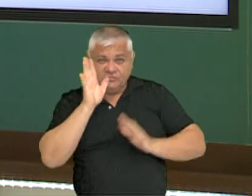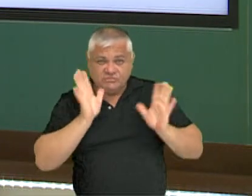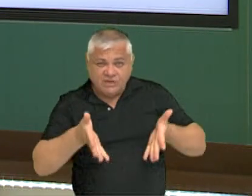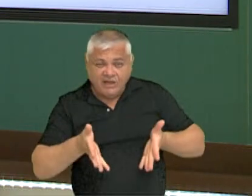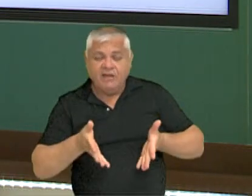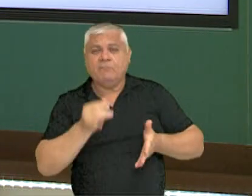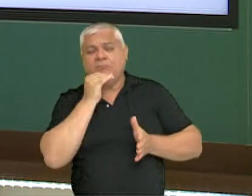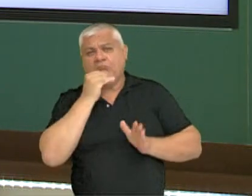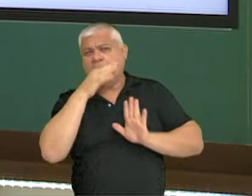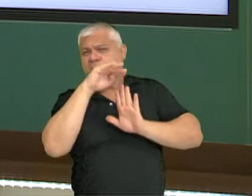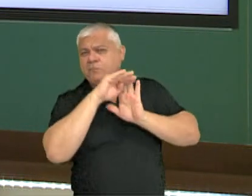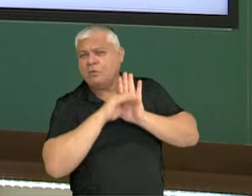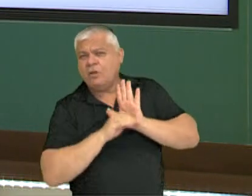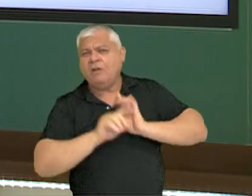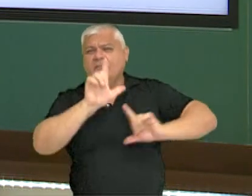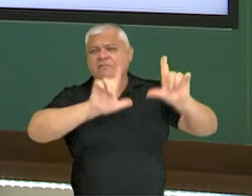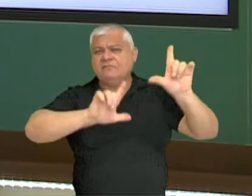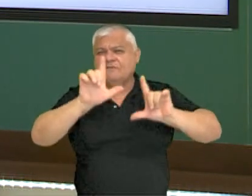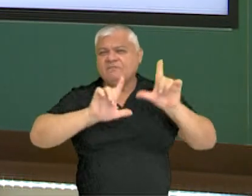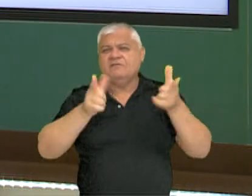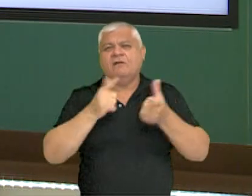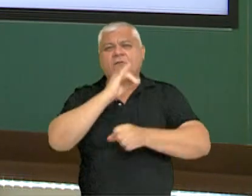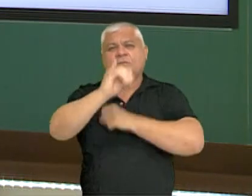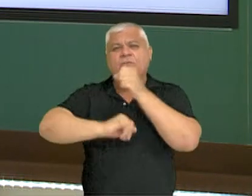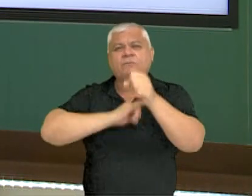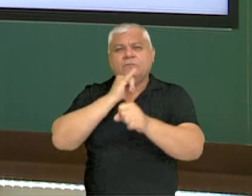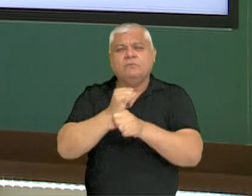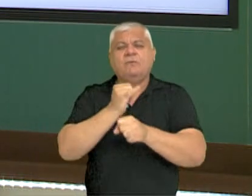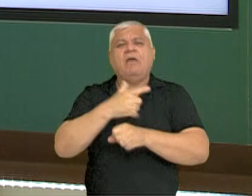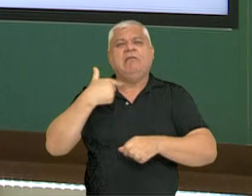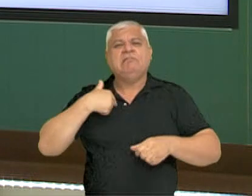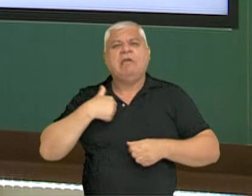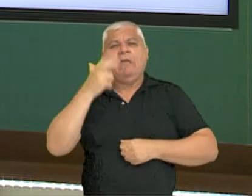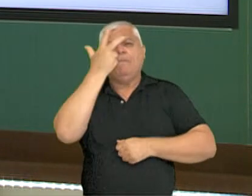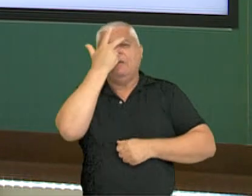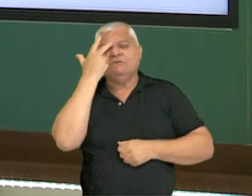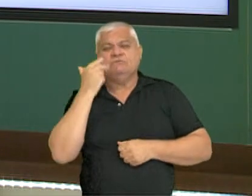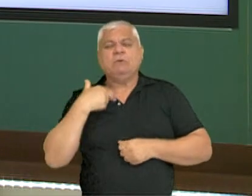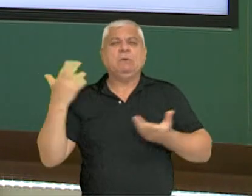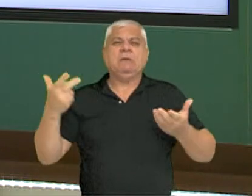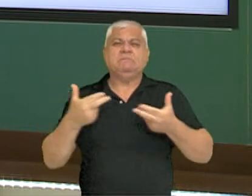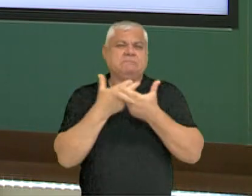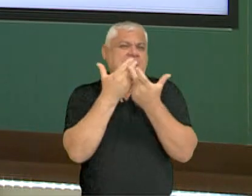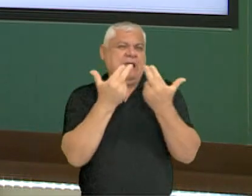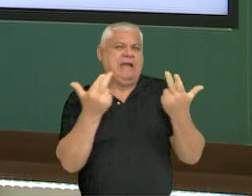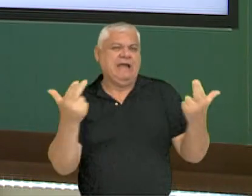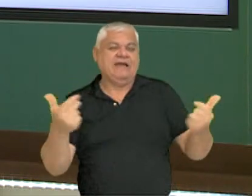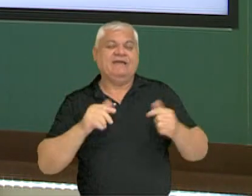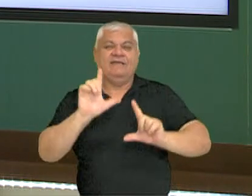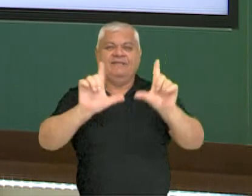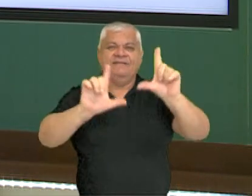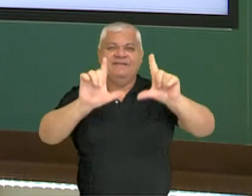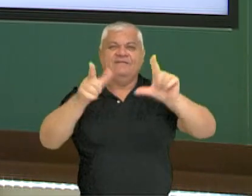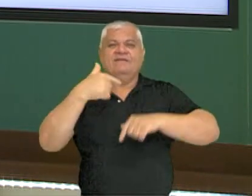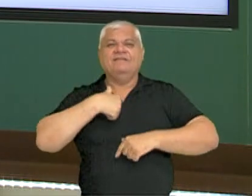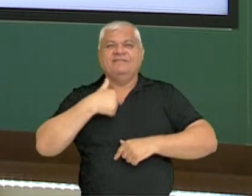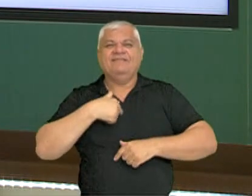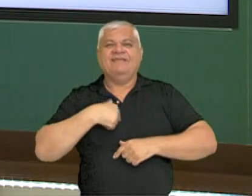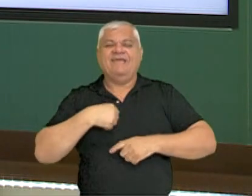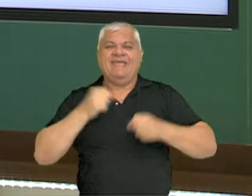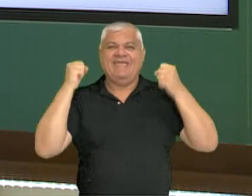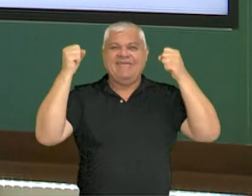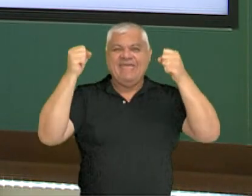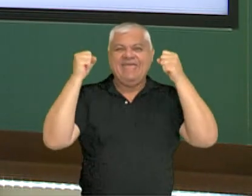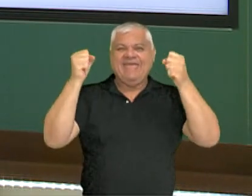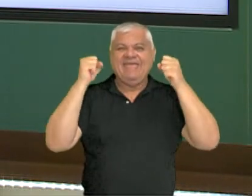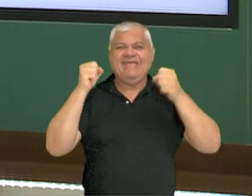situações, programas, que tem a participação lá de muitas pessoas. Mesmo lá nos programas de TV tem os auditórios que